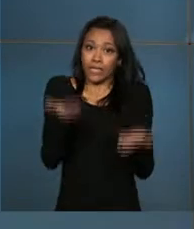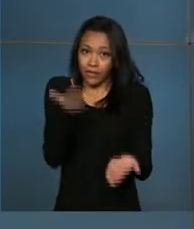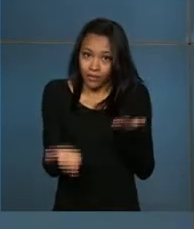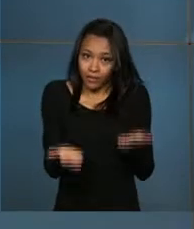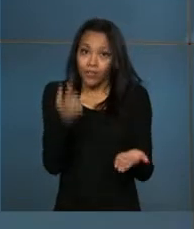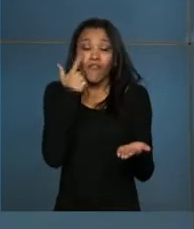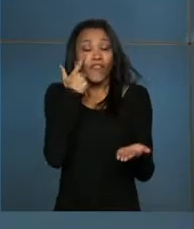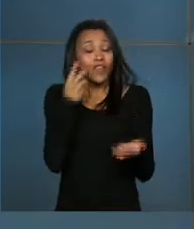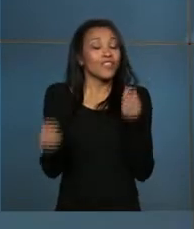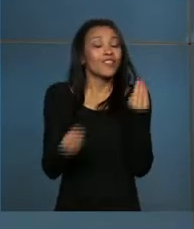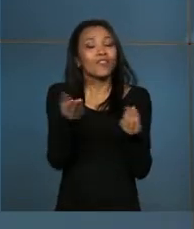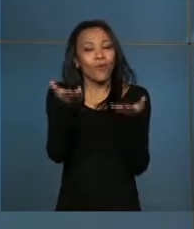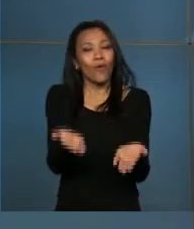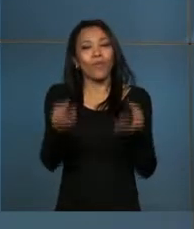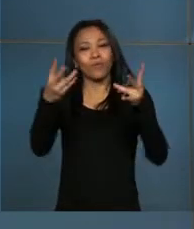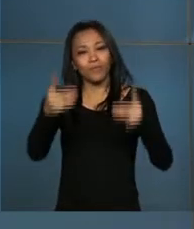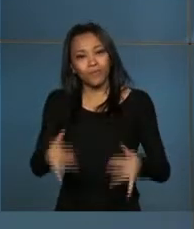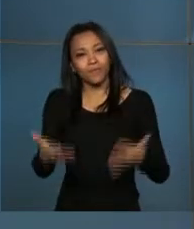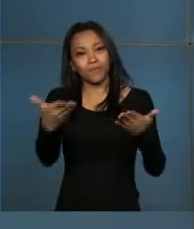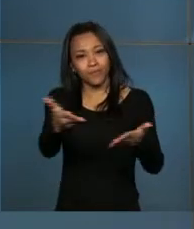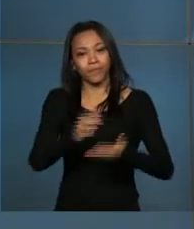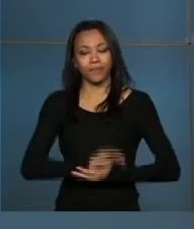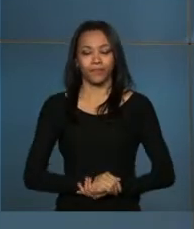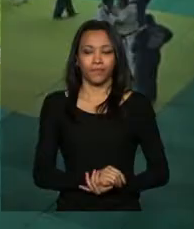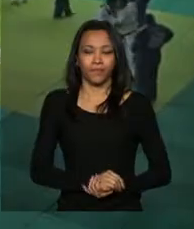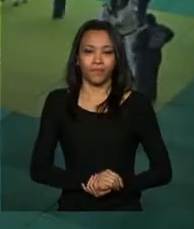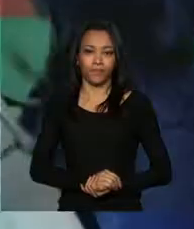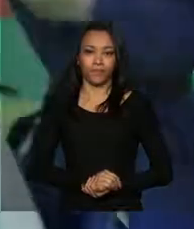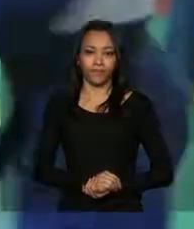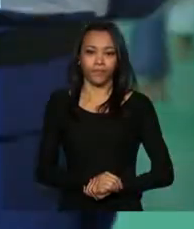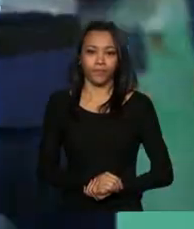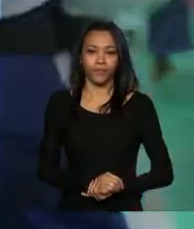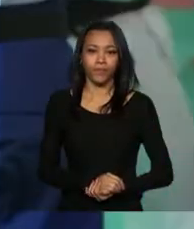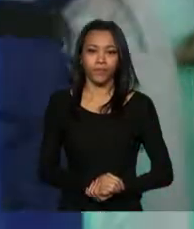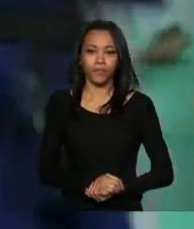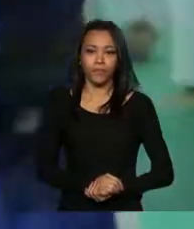no material especial do Ministério do Esporte.